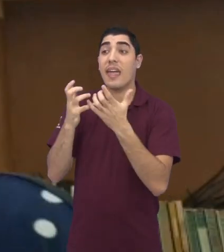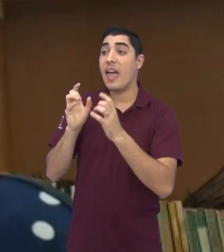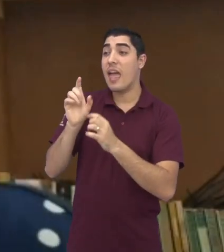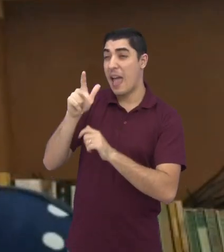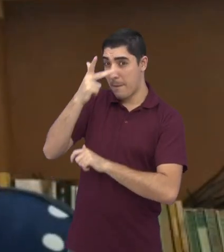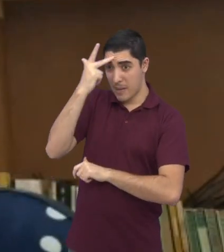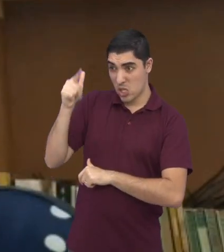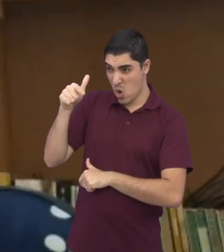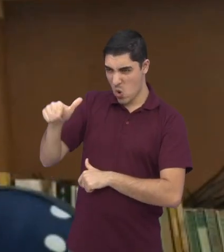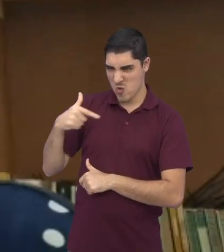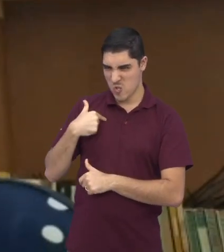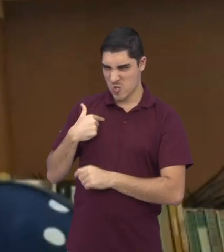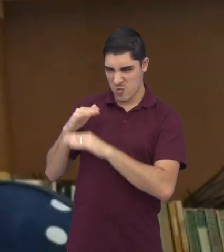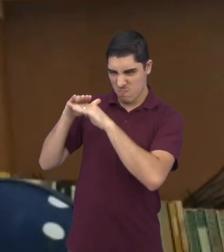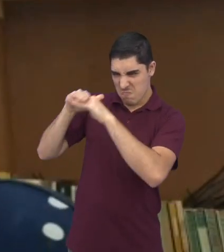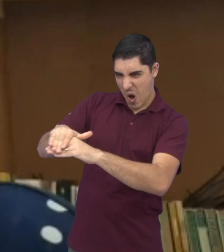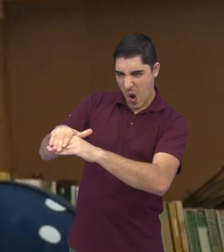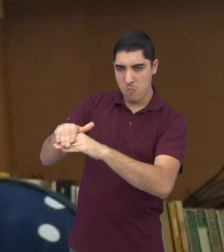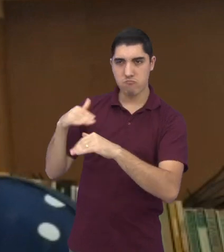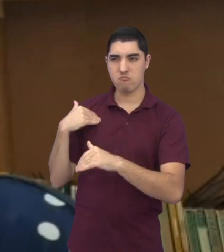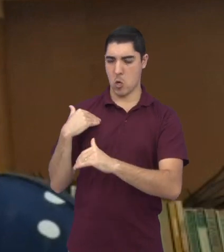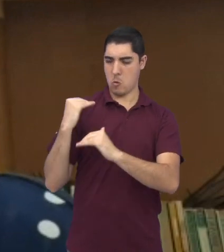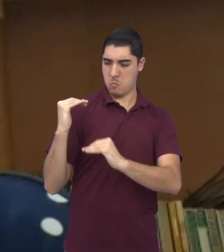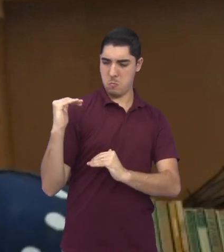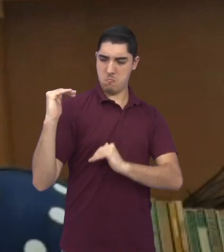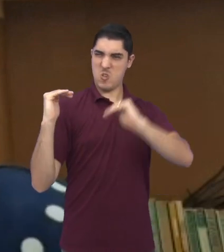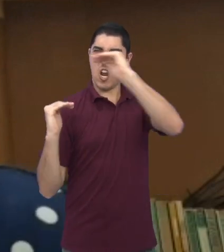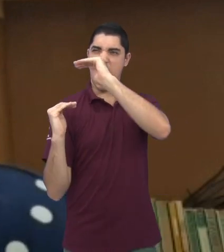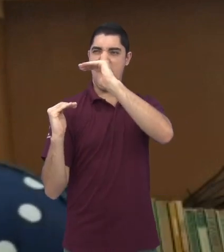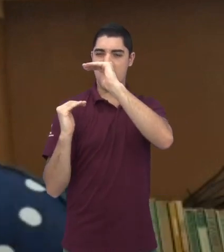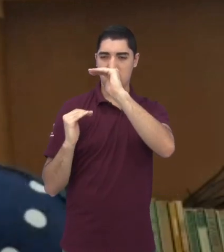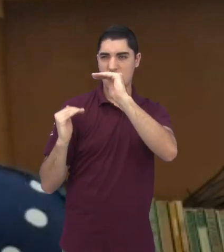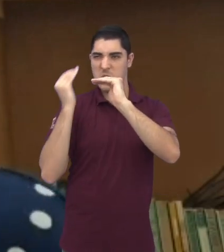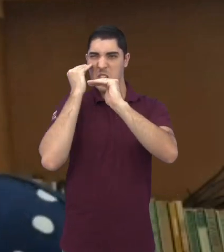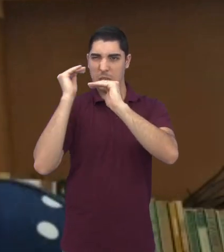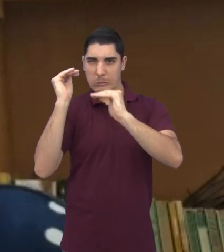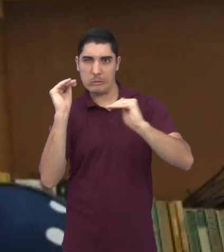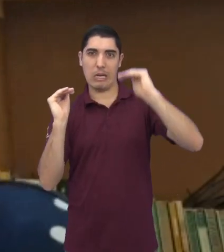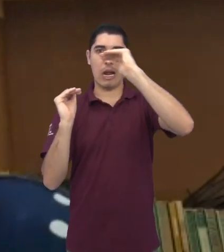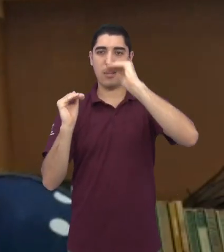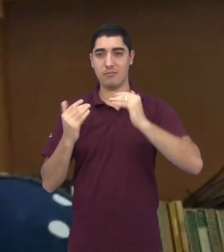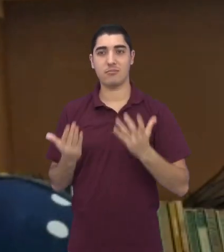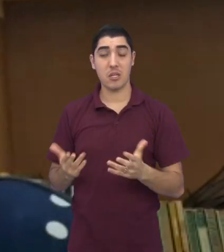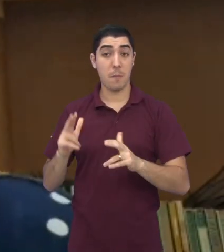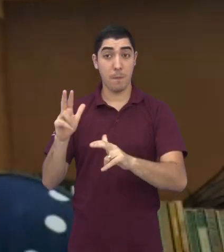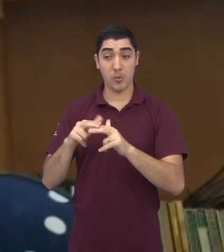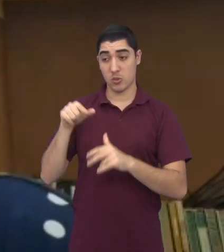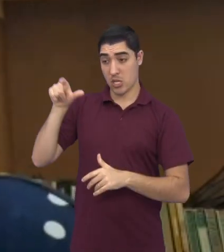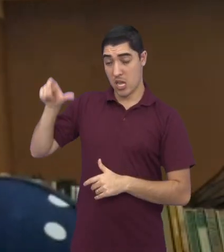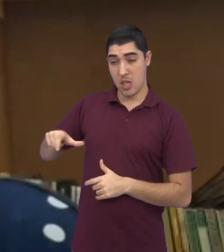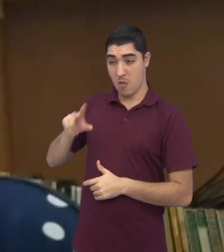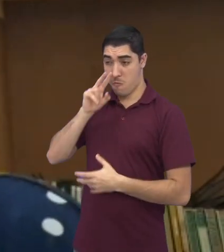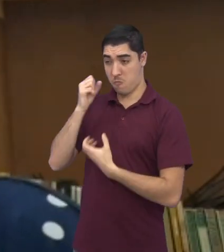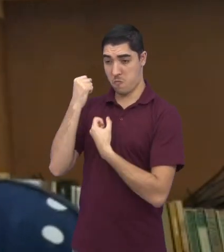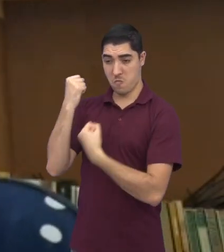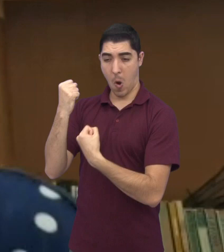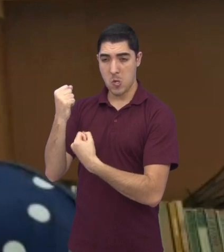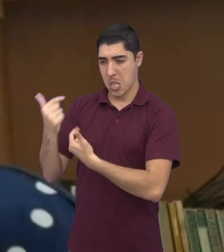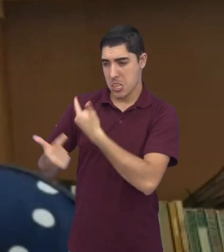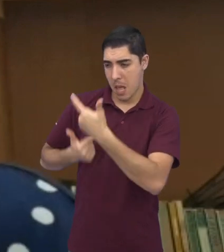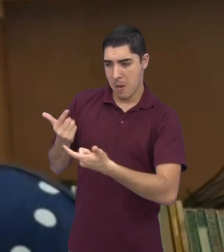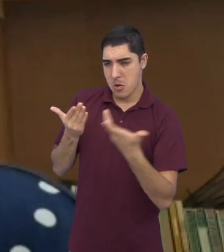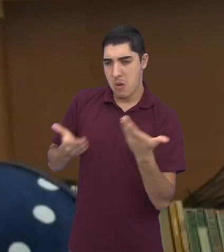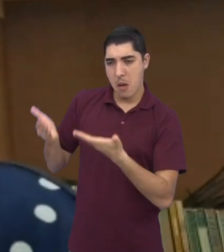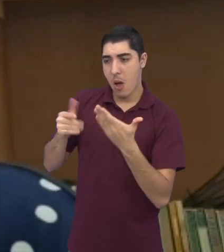o sangue de cada um, a energia. Então, a força de trabalho produtiva tem que estar sempre atualizada